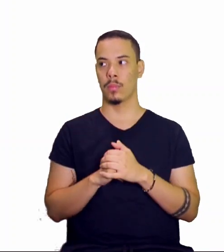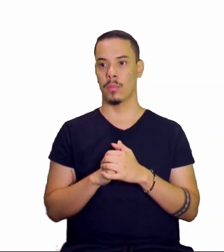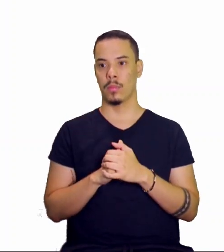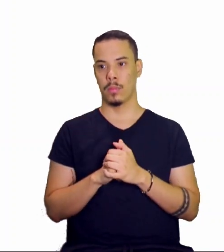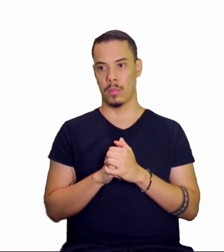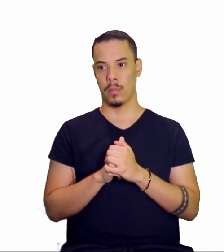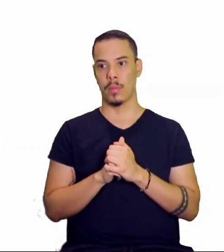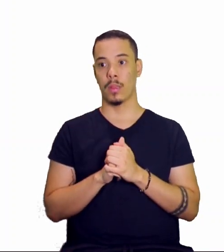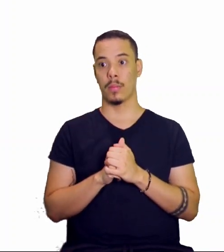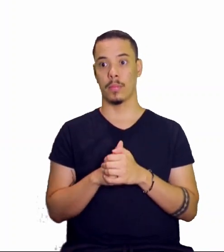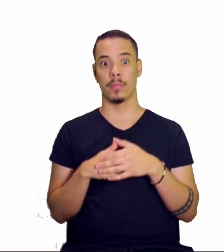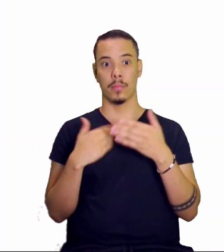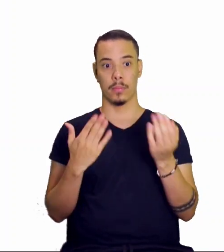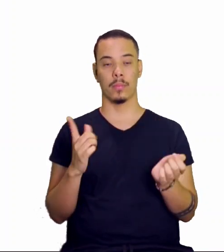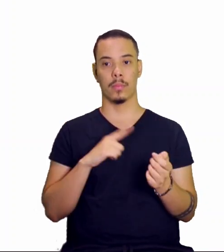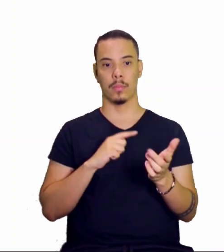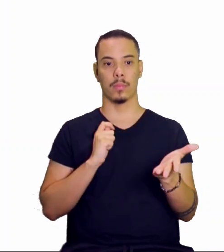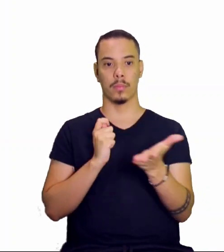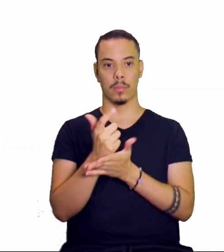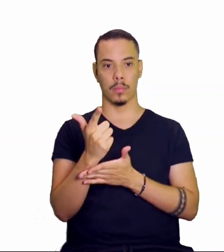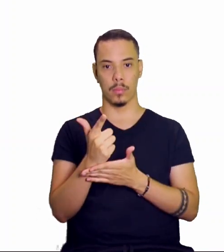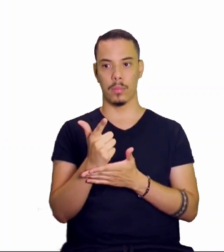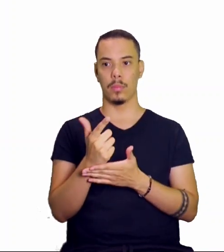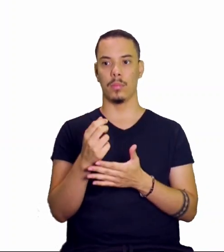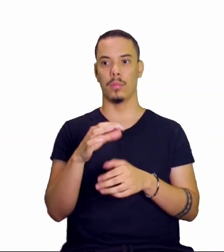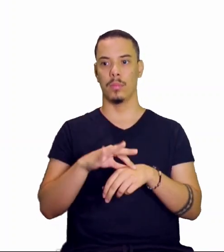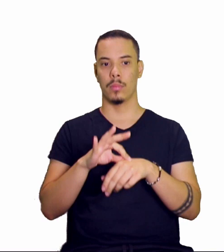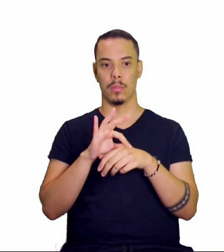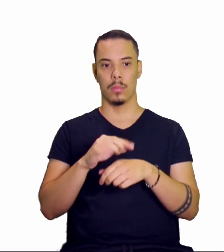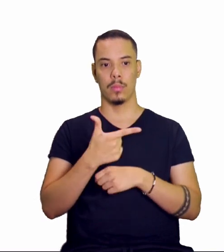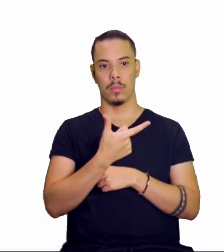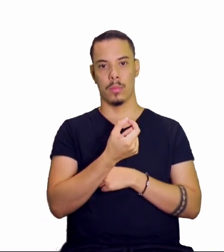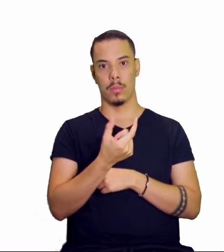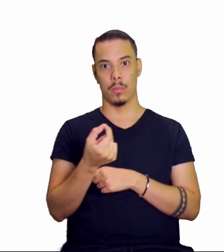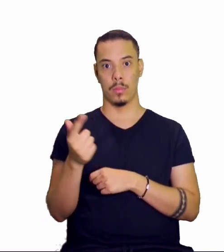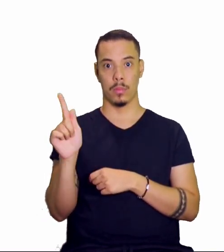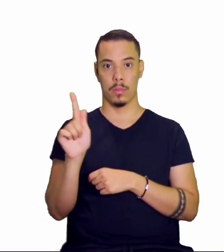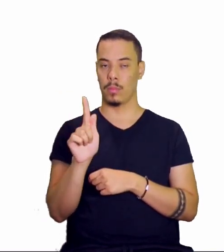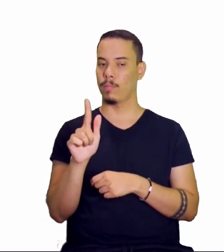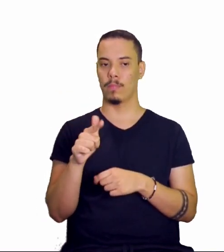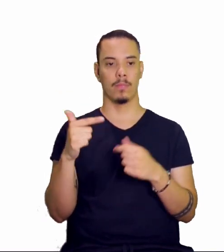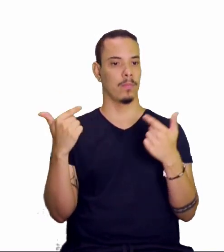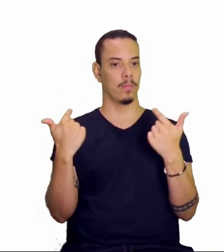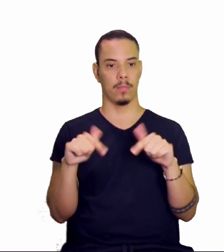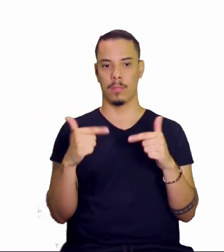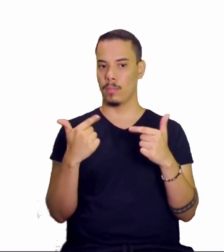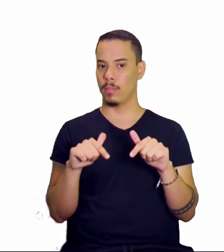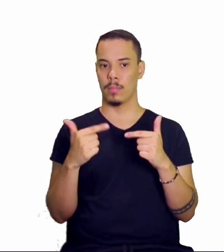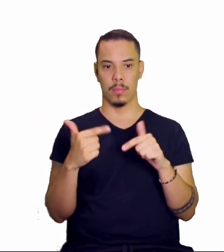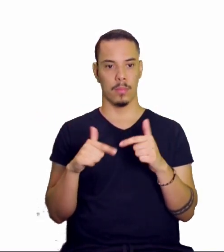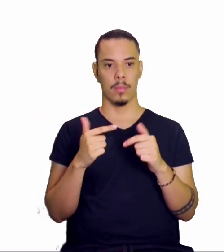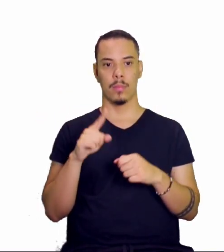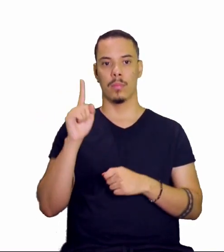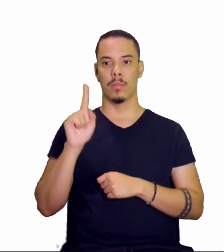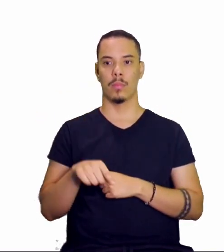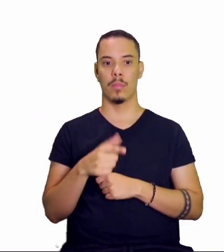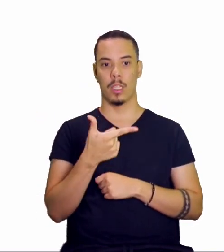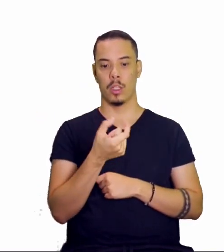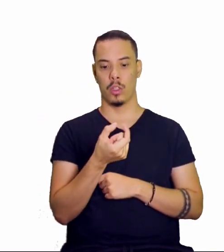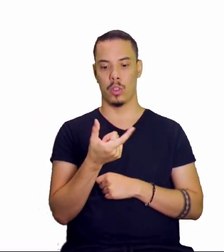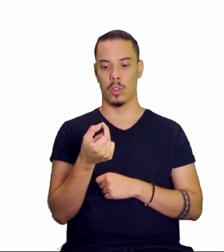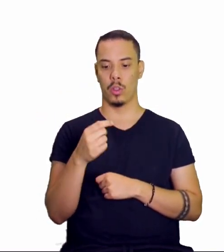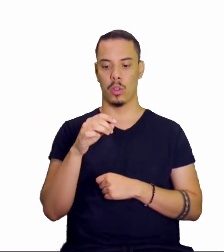Pois é, porque a gente fala assim, eu vou comprar carne com 200 gramas de carne. Não tem 200 gramas, é